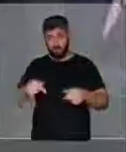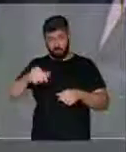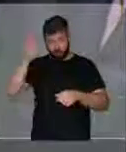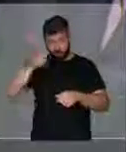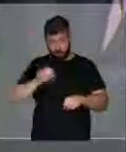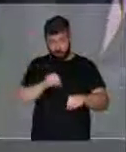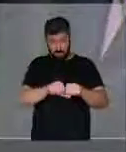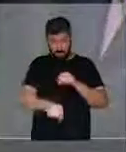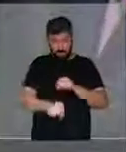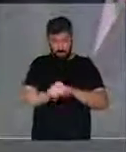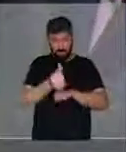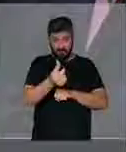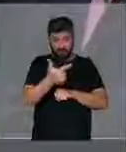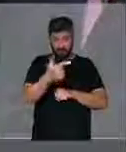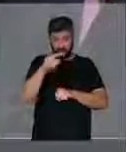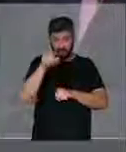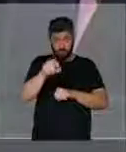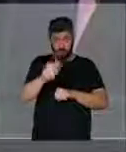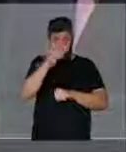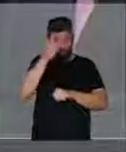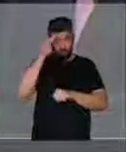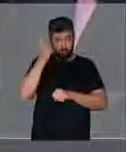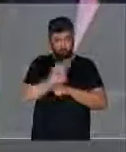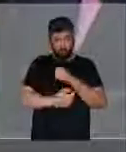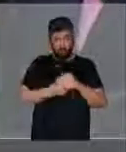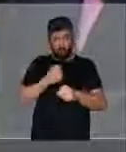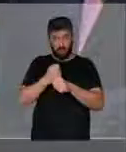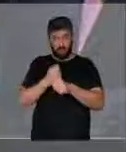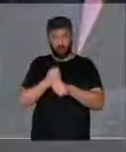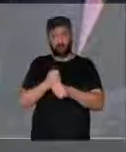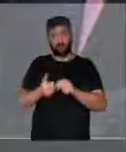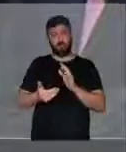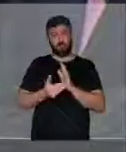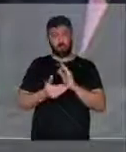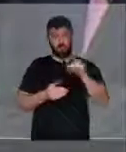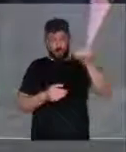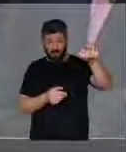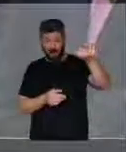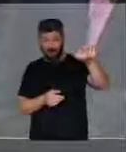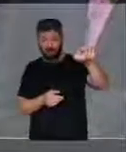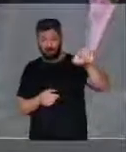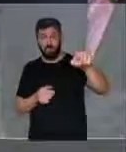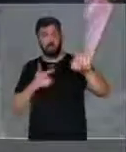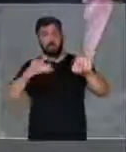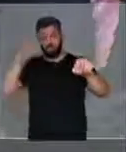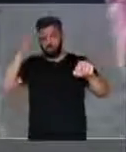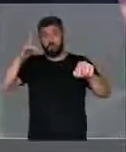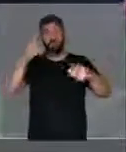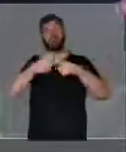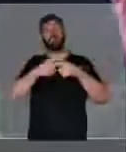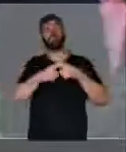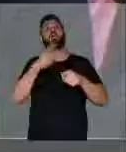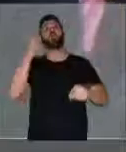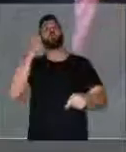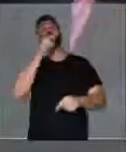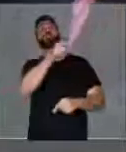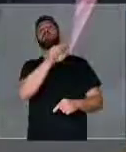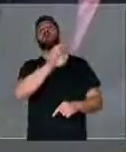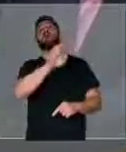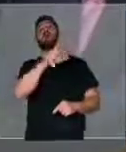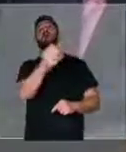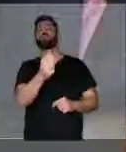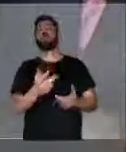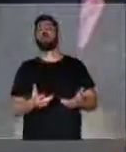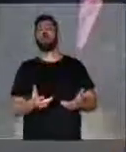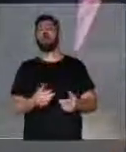país que mata 62 mil pessoas por ano, essa Câmara, por iniciativa que eu não entendo a razão do deputado Hildo